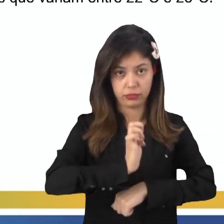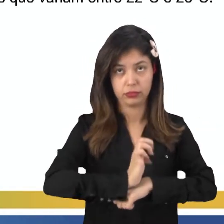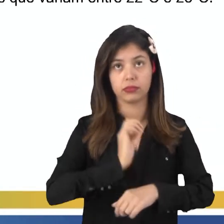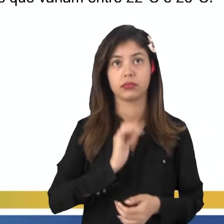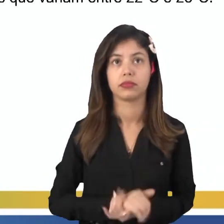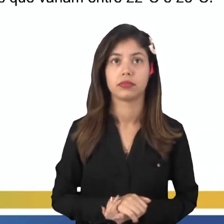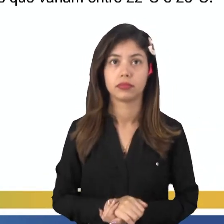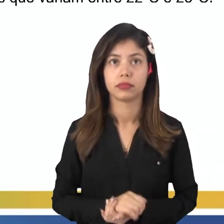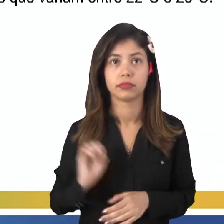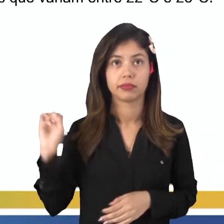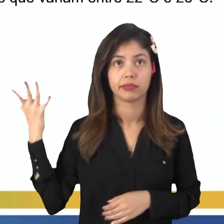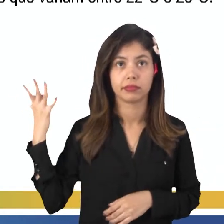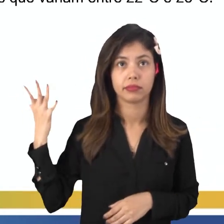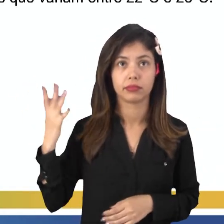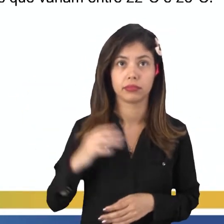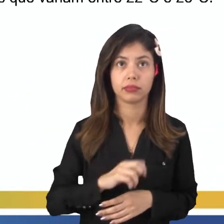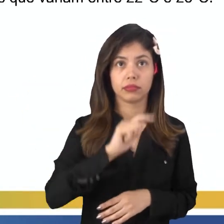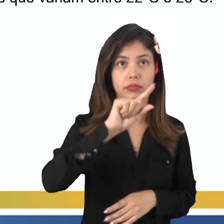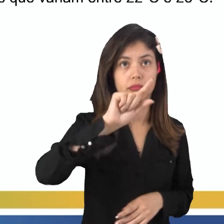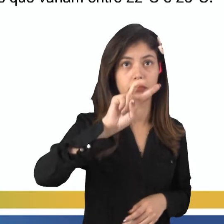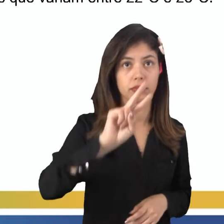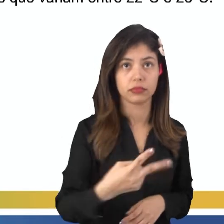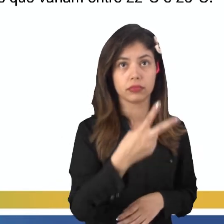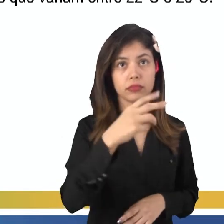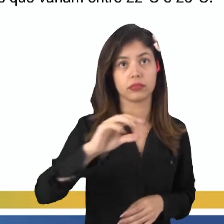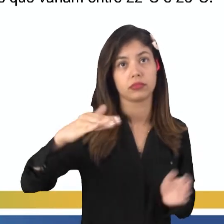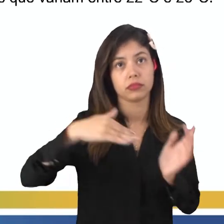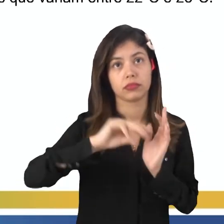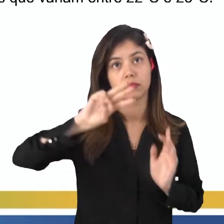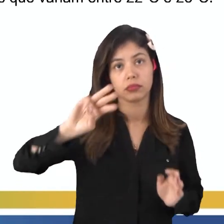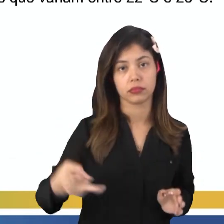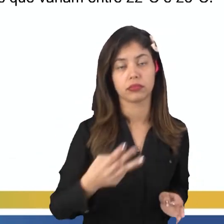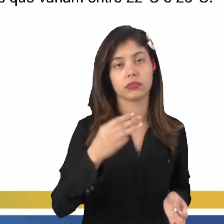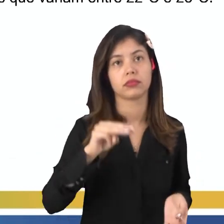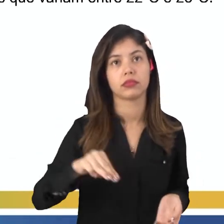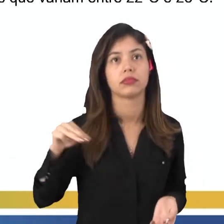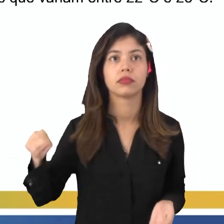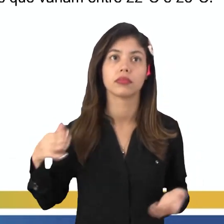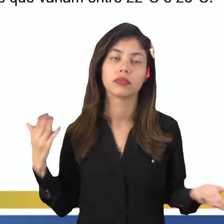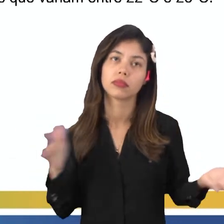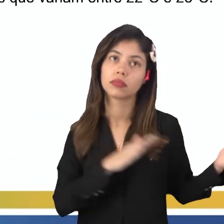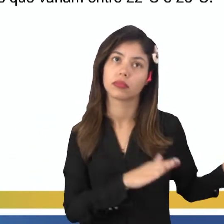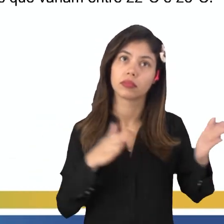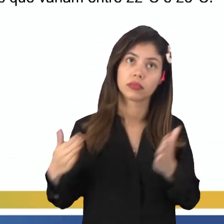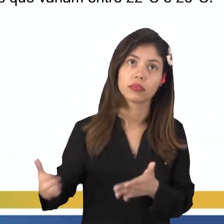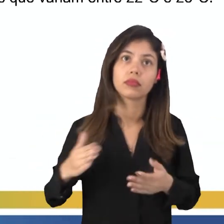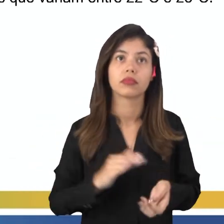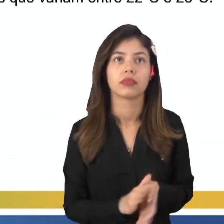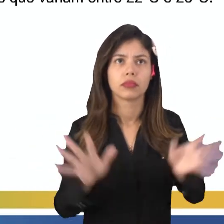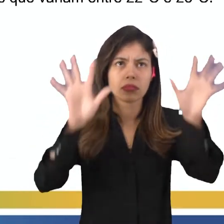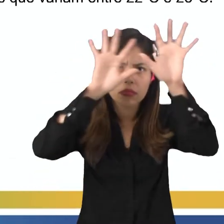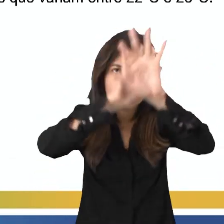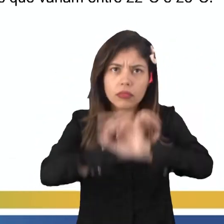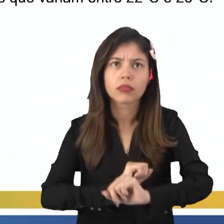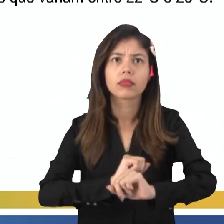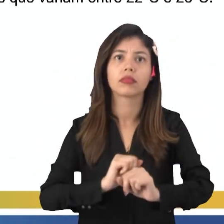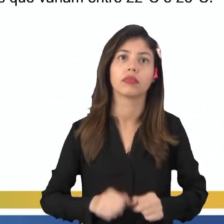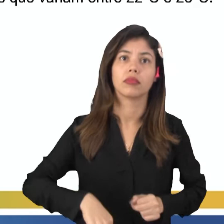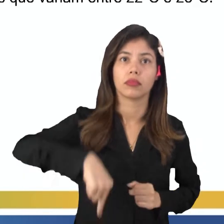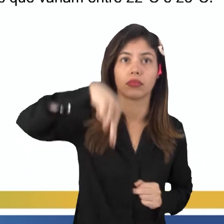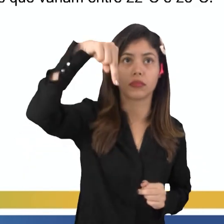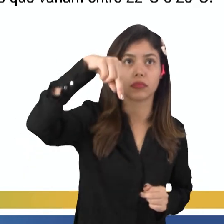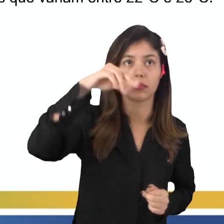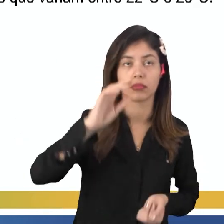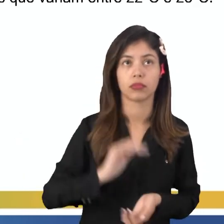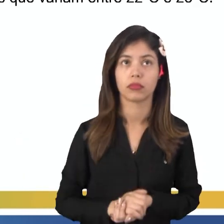estado do Acre acontece de 2.000 até 3.000 milímetros. E essa parte mais escura, ao